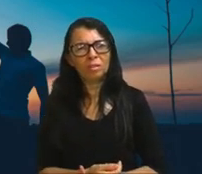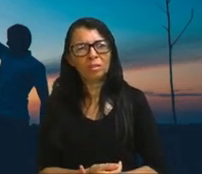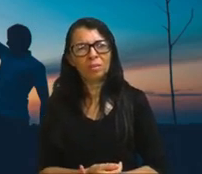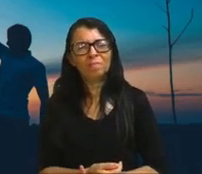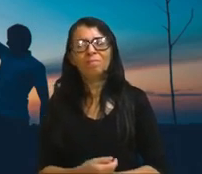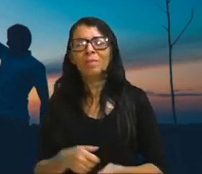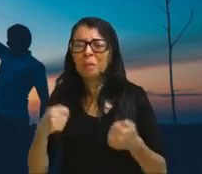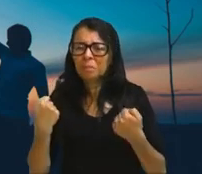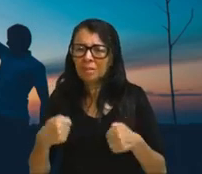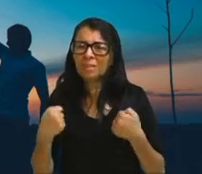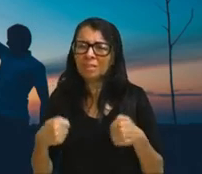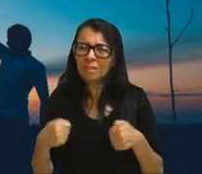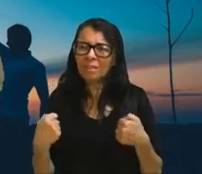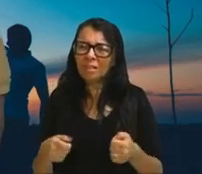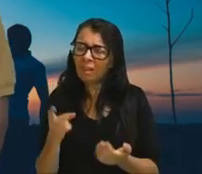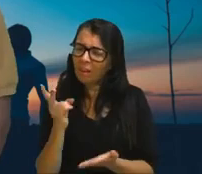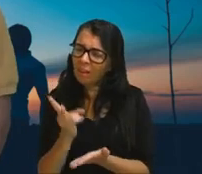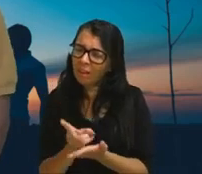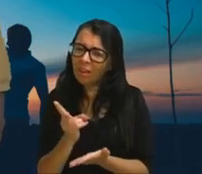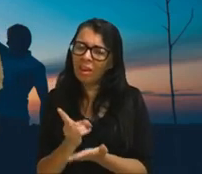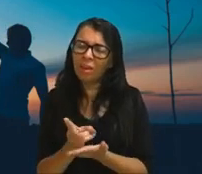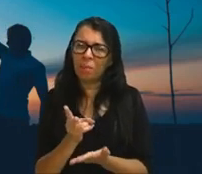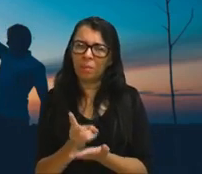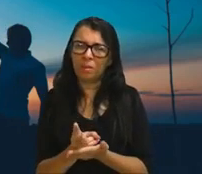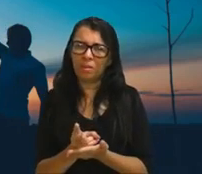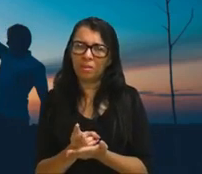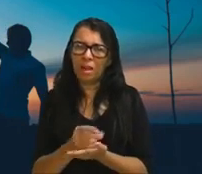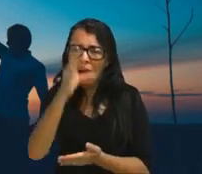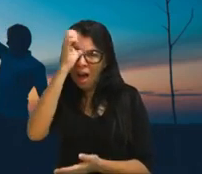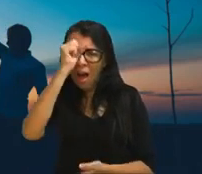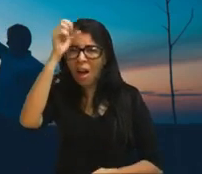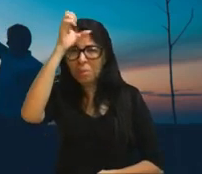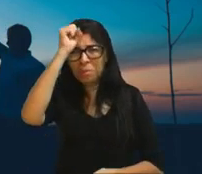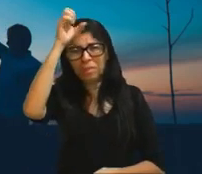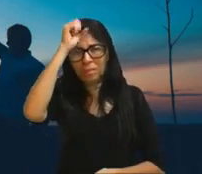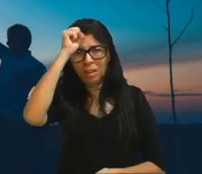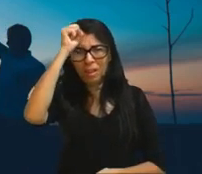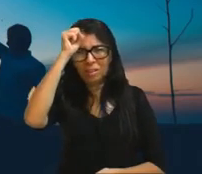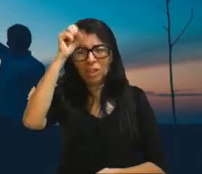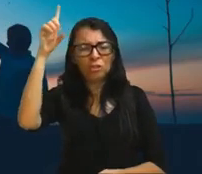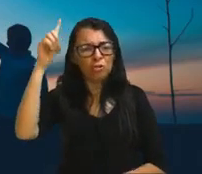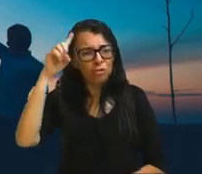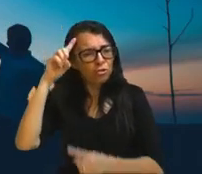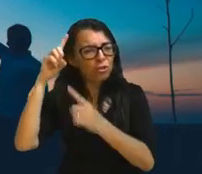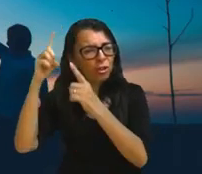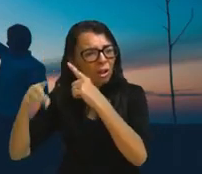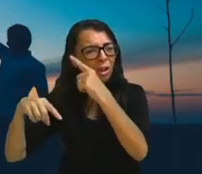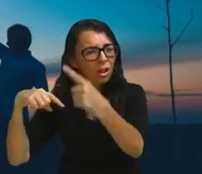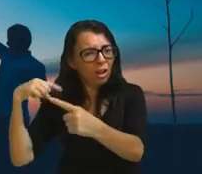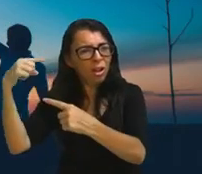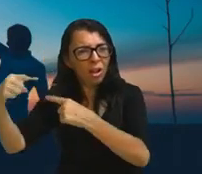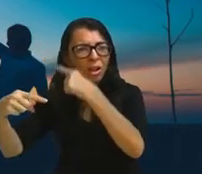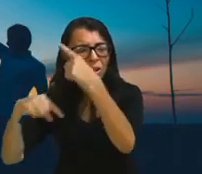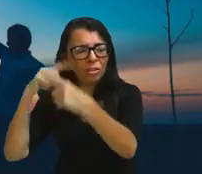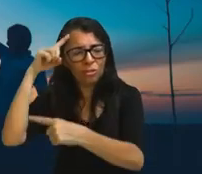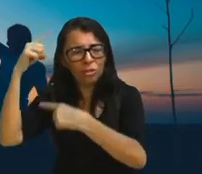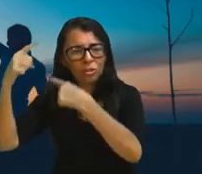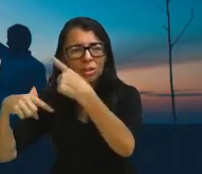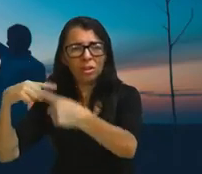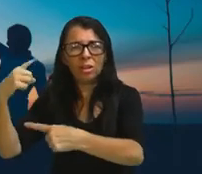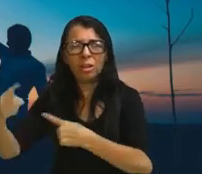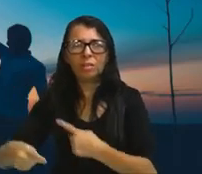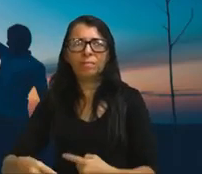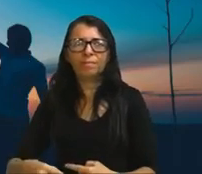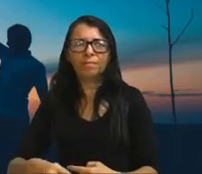Deus. Nós entregamos os nossos filhos, os nossos problemas para Deus, com